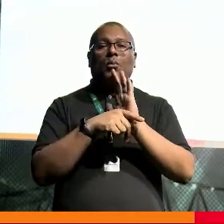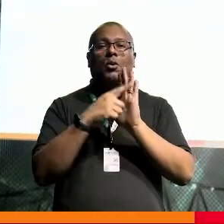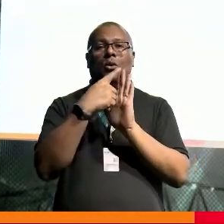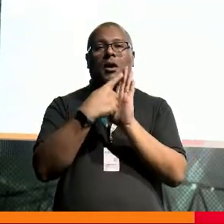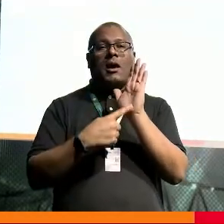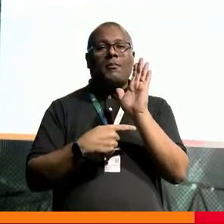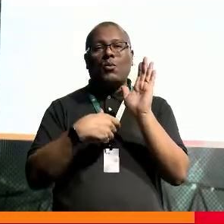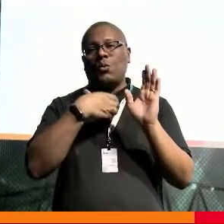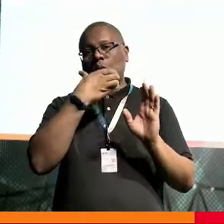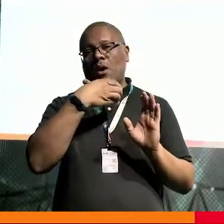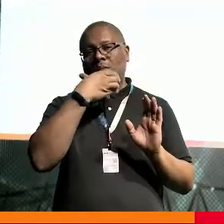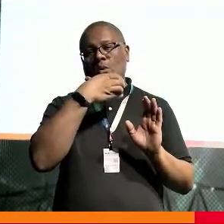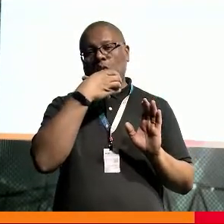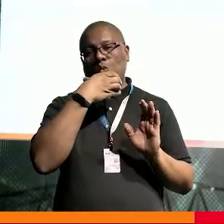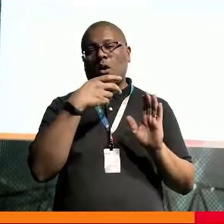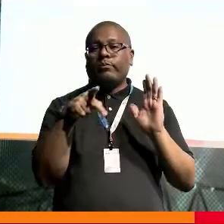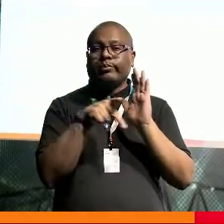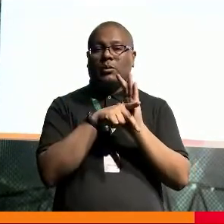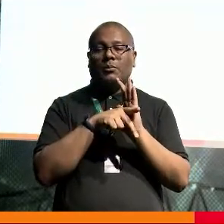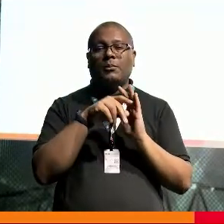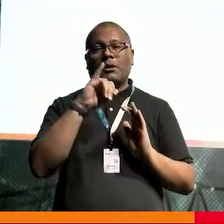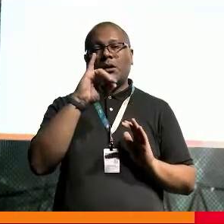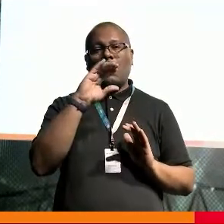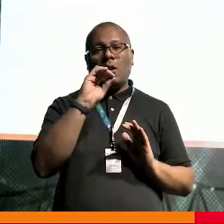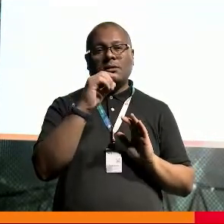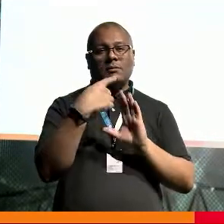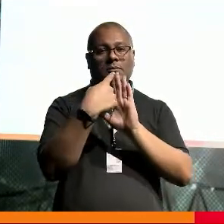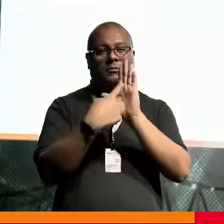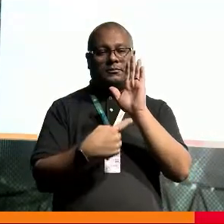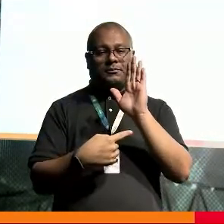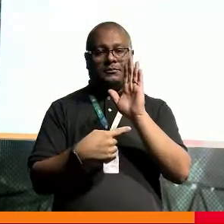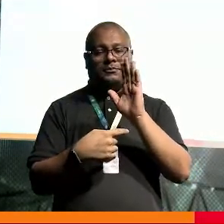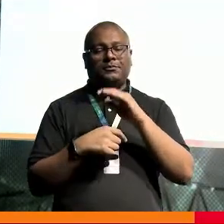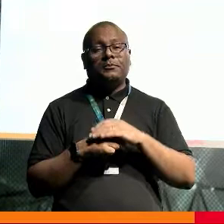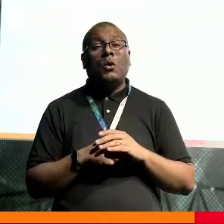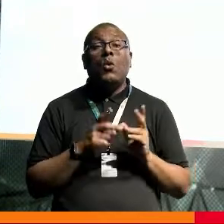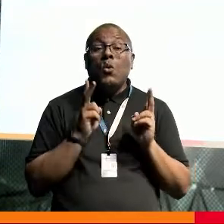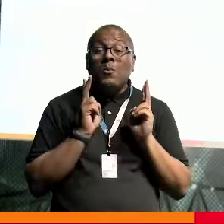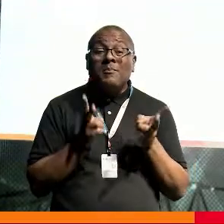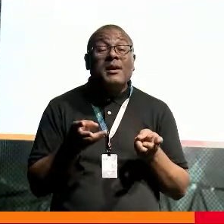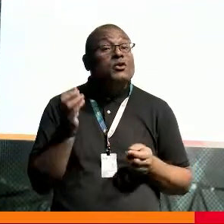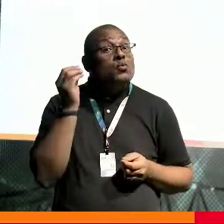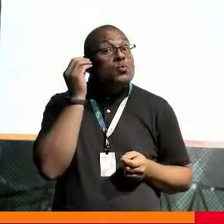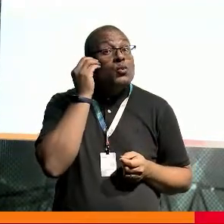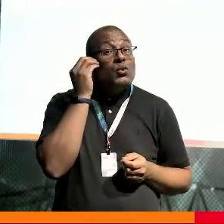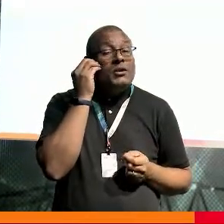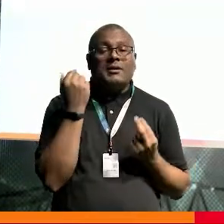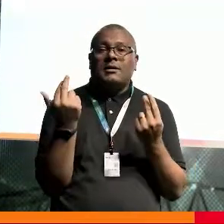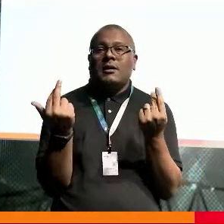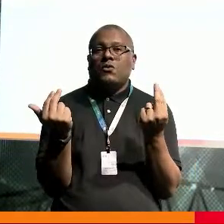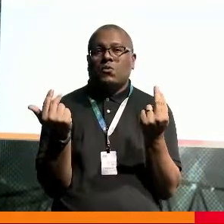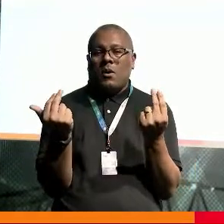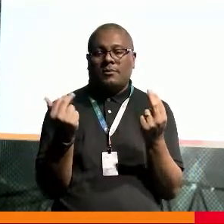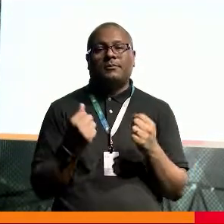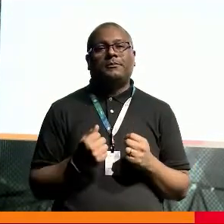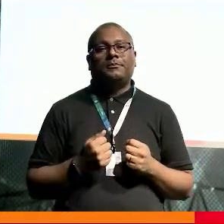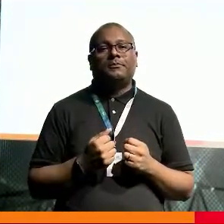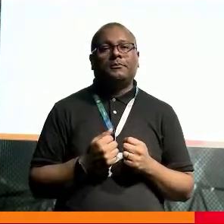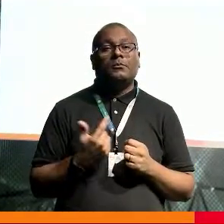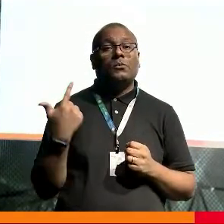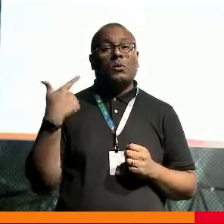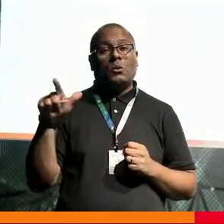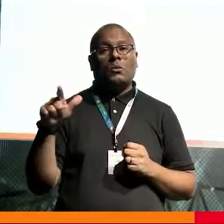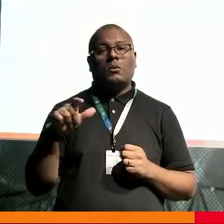no iOS. Então, o que ele testa? Ele vai fazer os mesmos testes, praticamente, do que